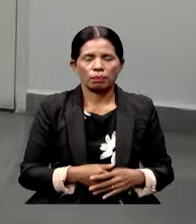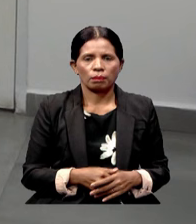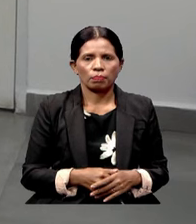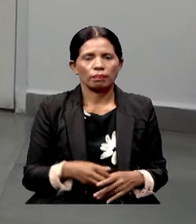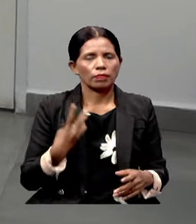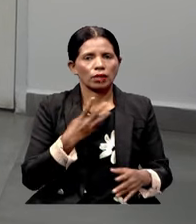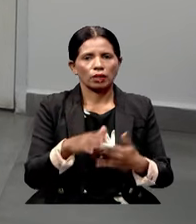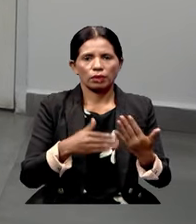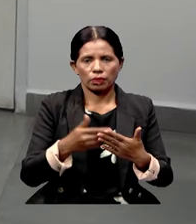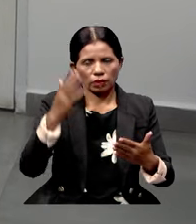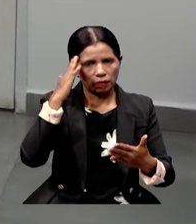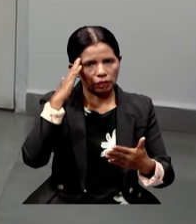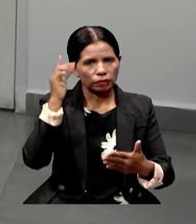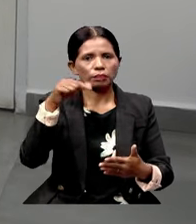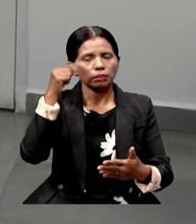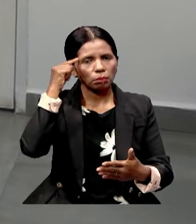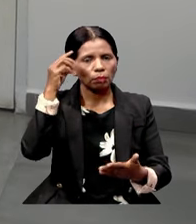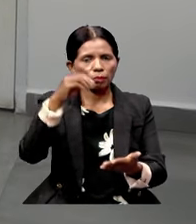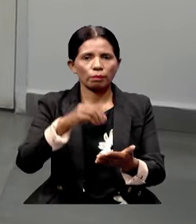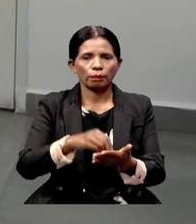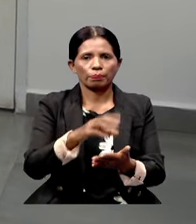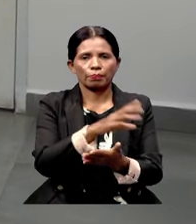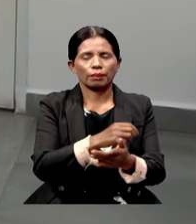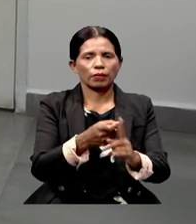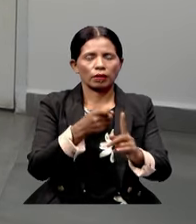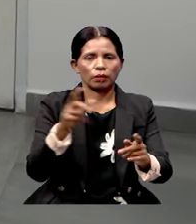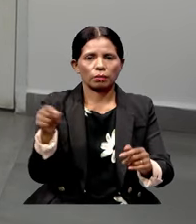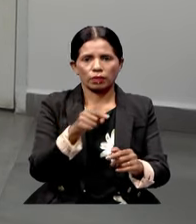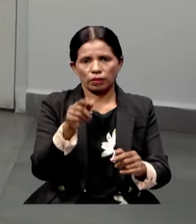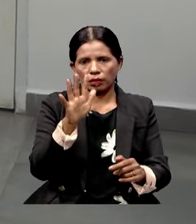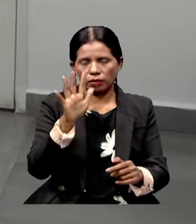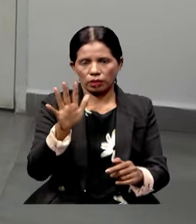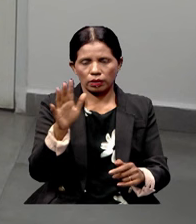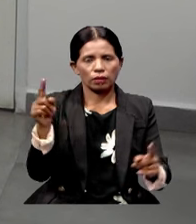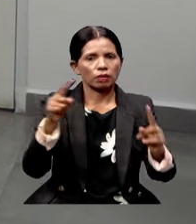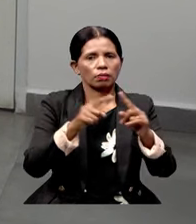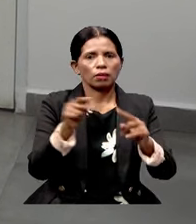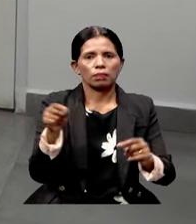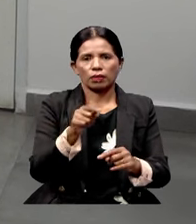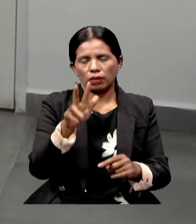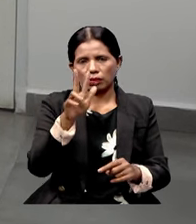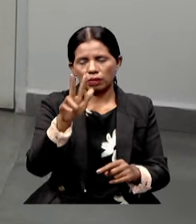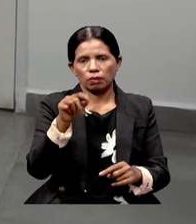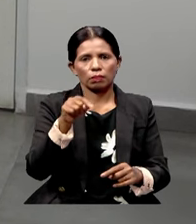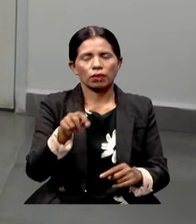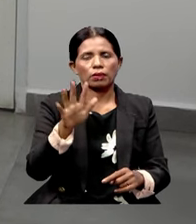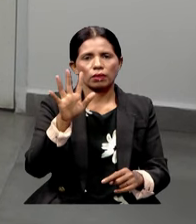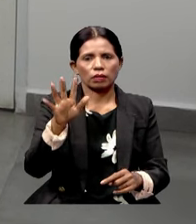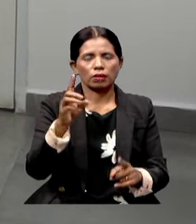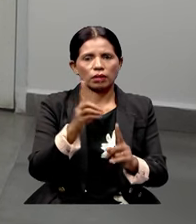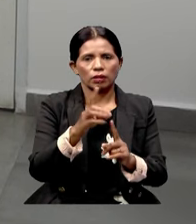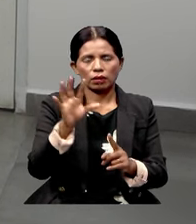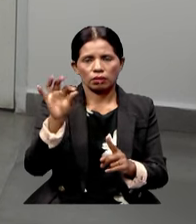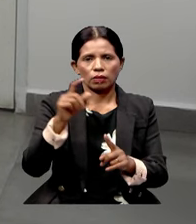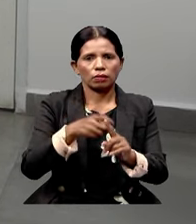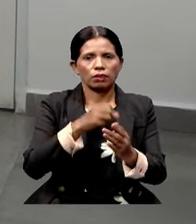Ita hoto hatene katak guvernu hatungo na taxa husi porcento 5 ba porcento rua ponto 5 iha loron sia fulan agosto